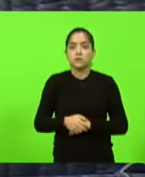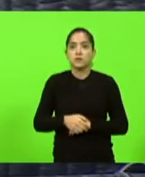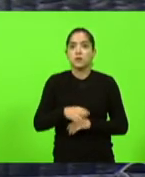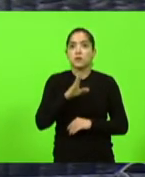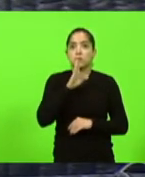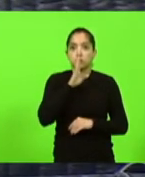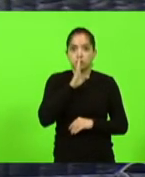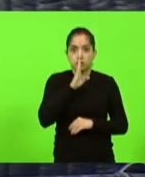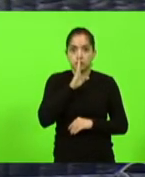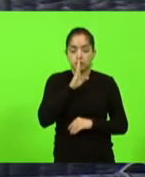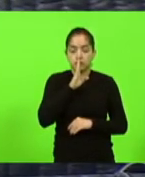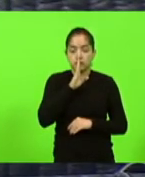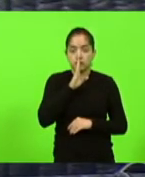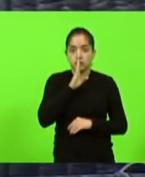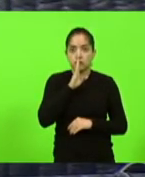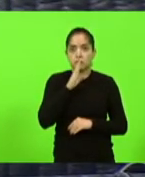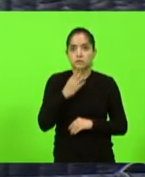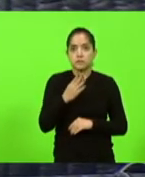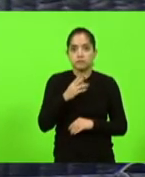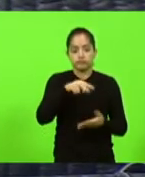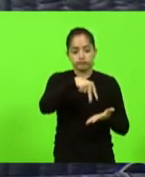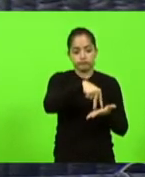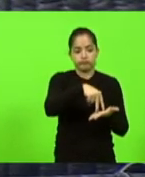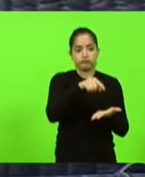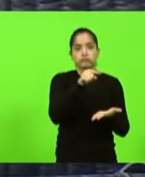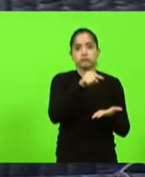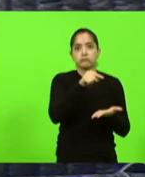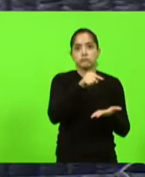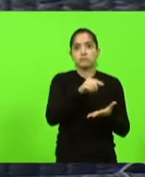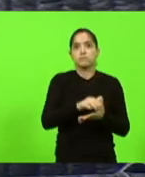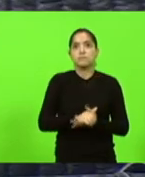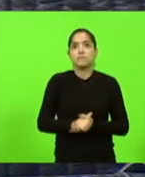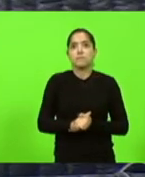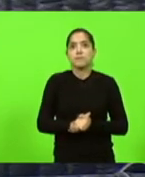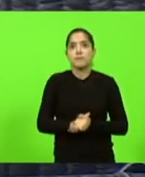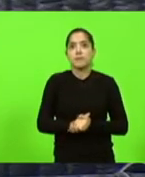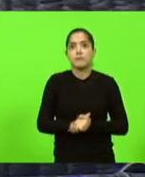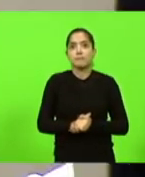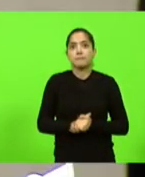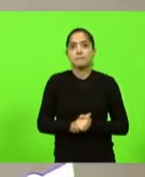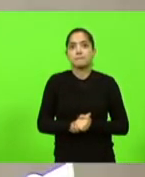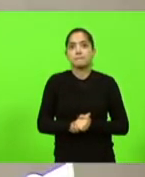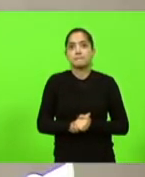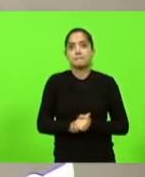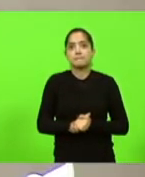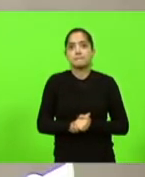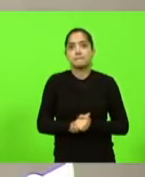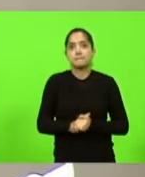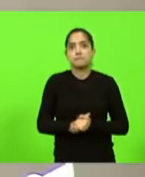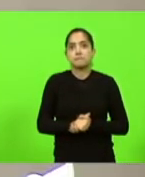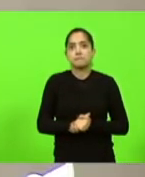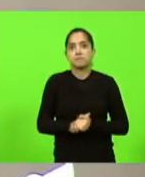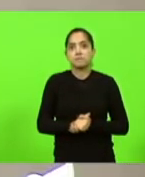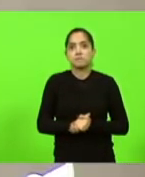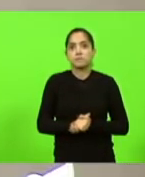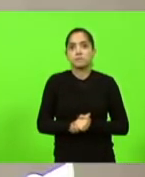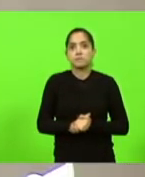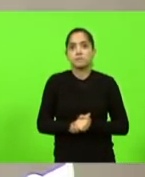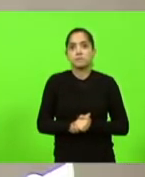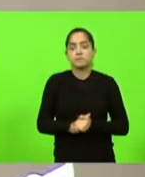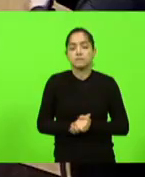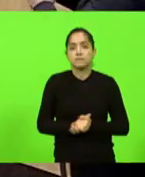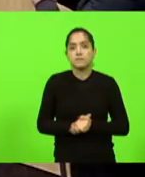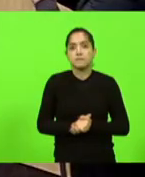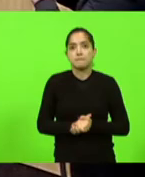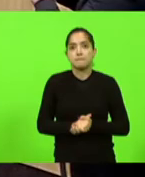da casa é o orador que faz. Muito obrigado, senhor presidente. Pela questão de ordem, deputado Marcos Vieira. Senhor presidente, só para